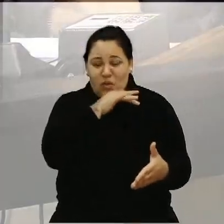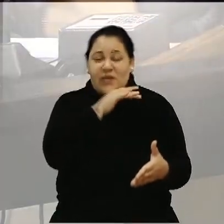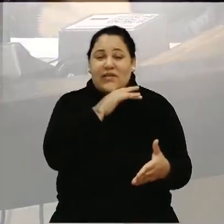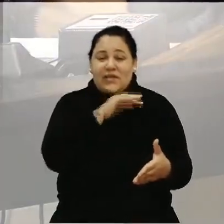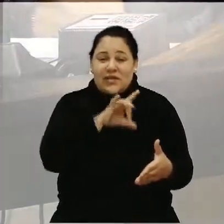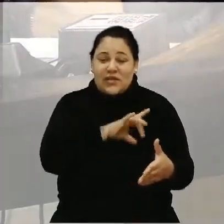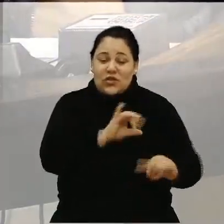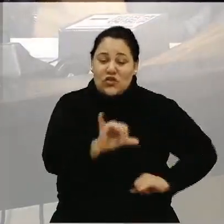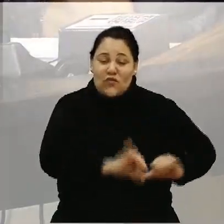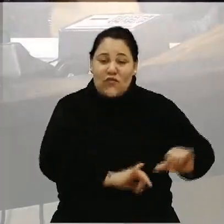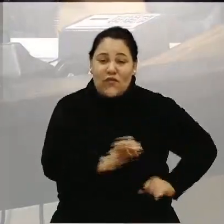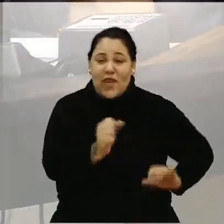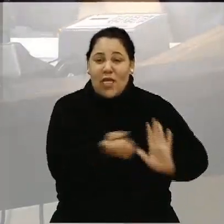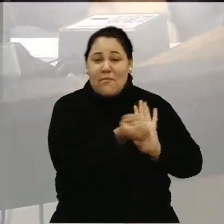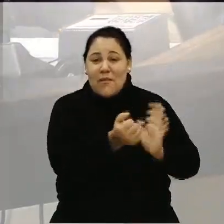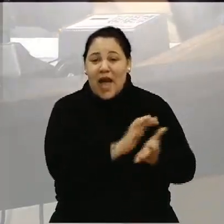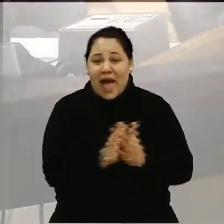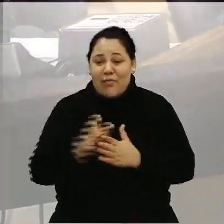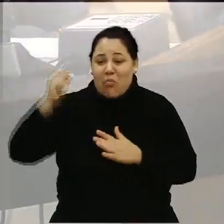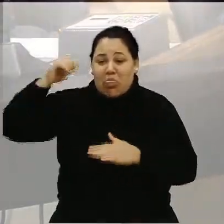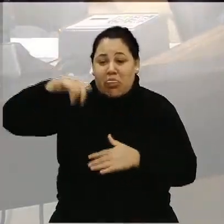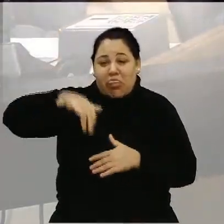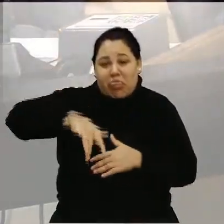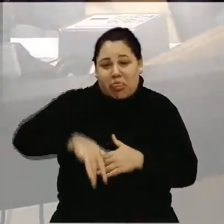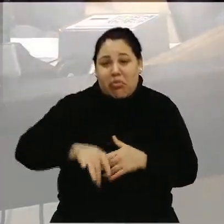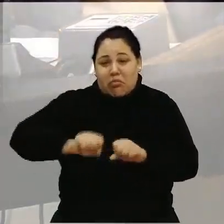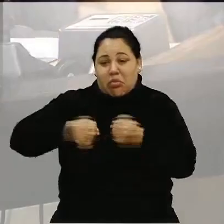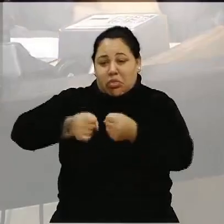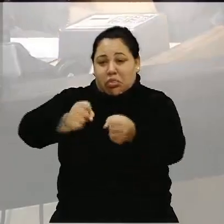afetadas por deslizamento,